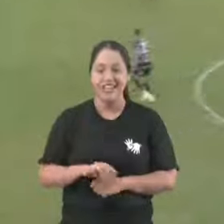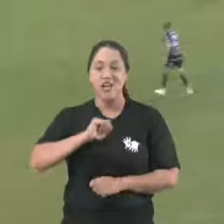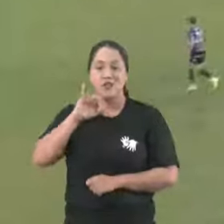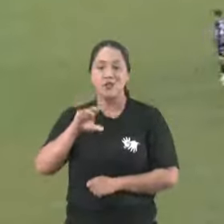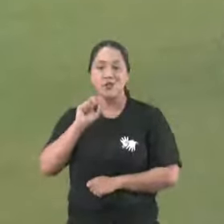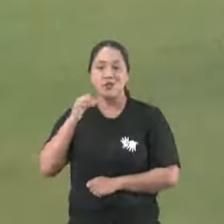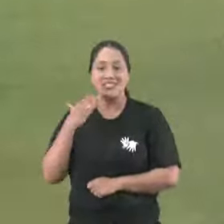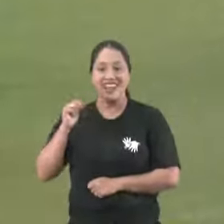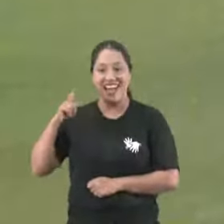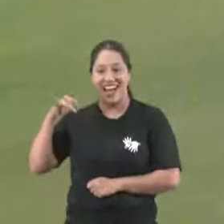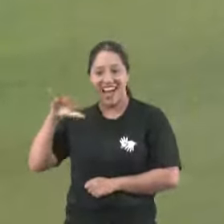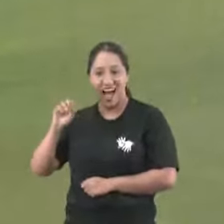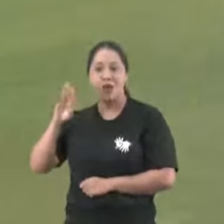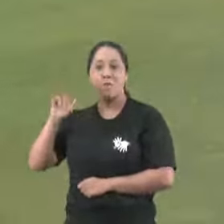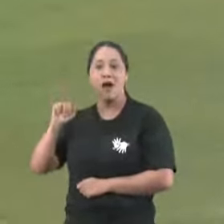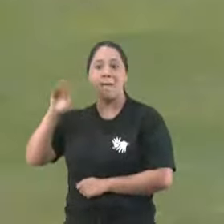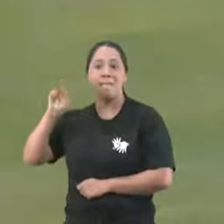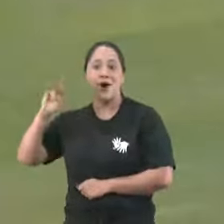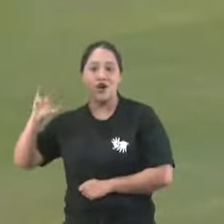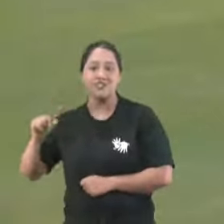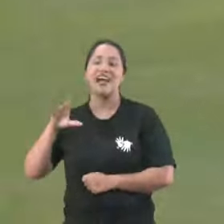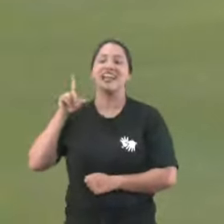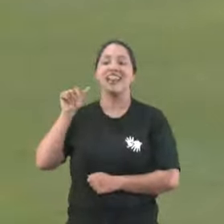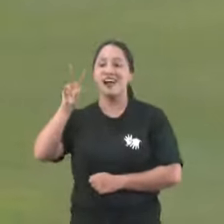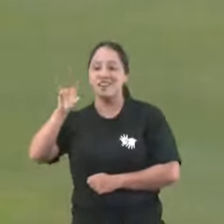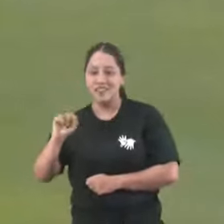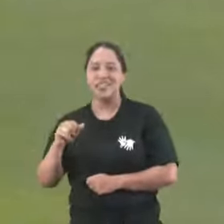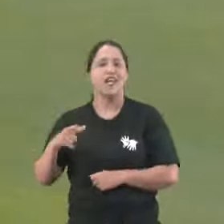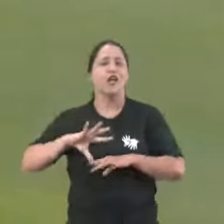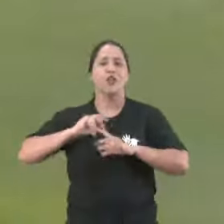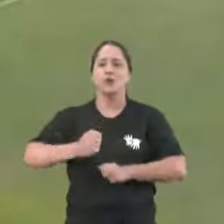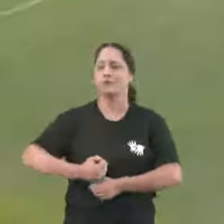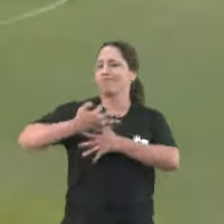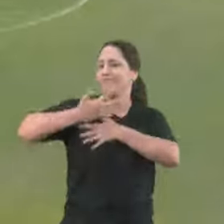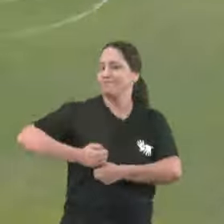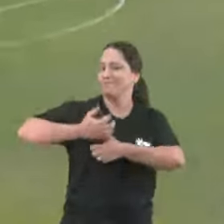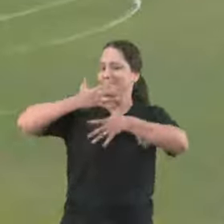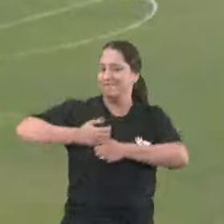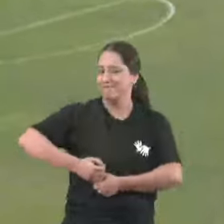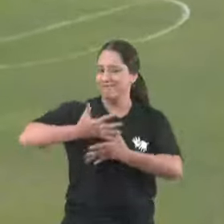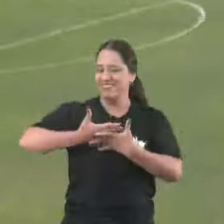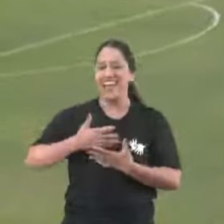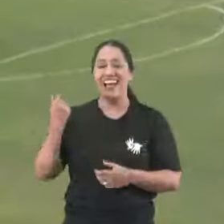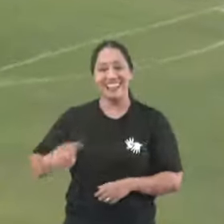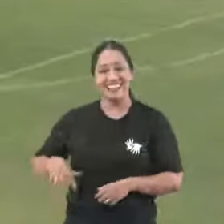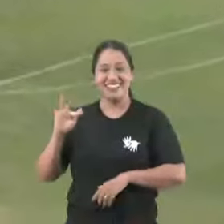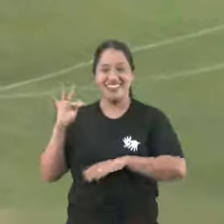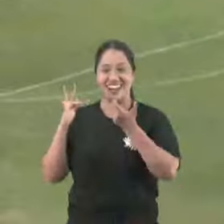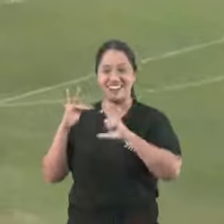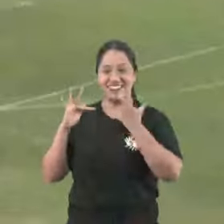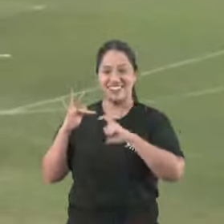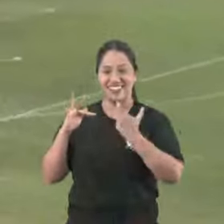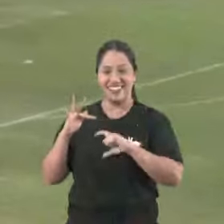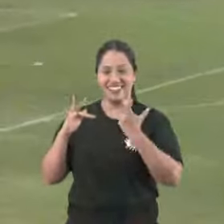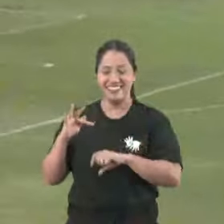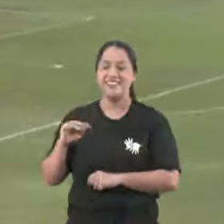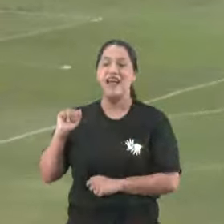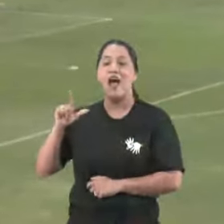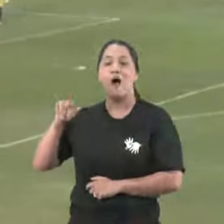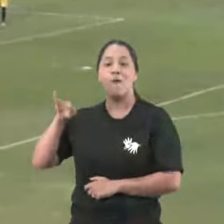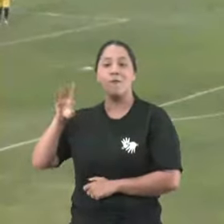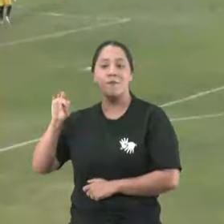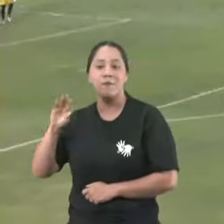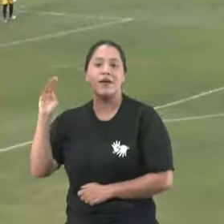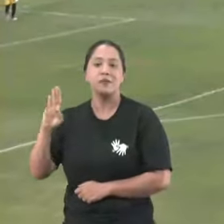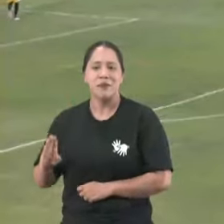José Carlos Barbosa, Davi Soares, todo mundo ligado aqui no chat da FAF TV. O Alberto Brasil,